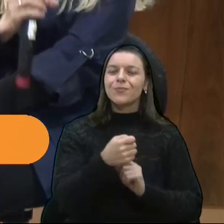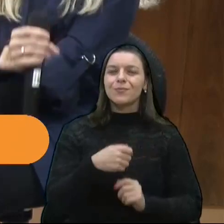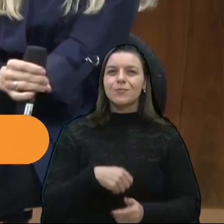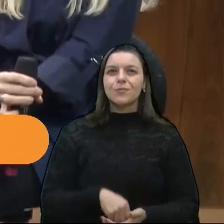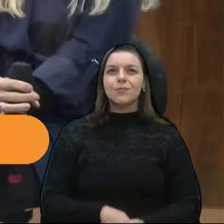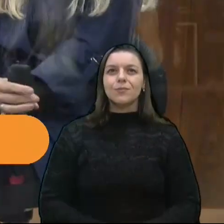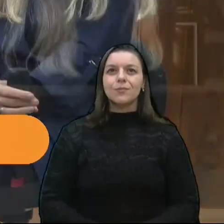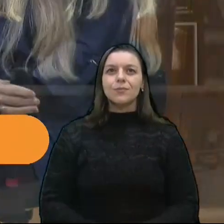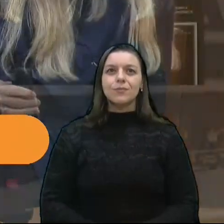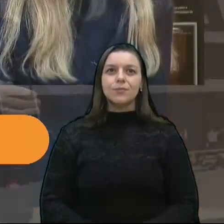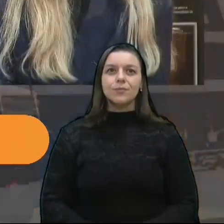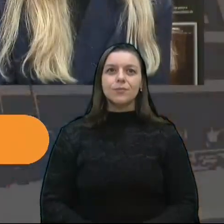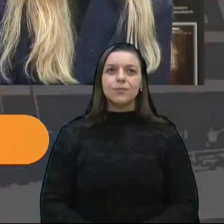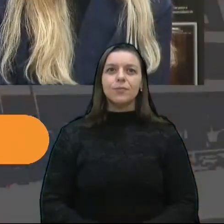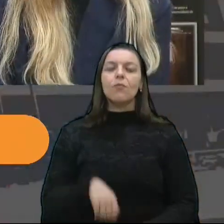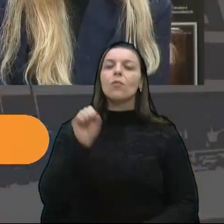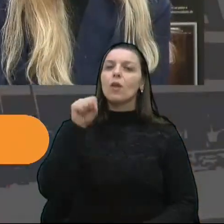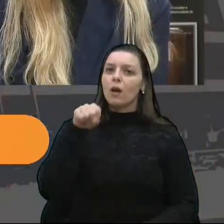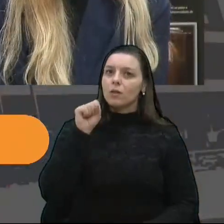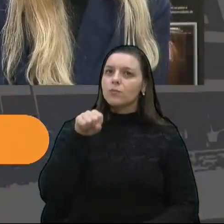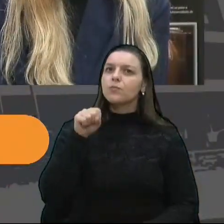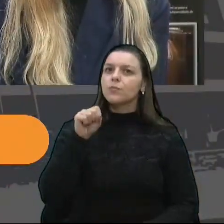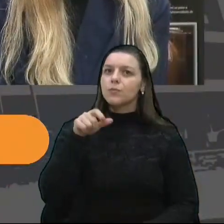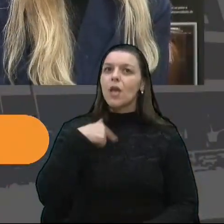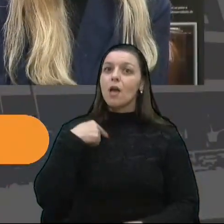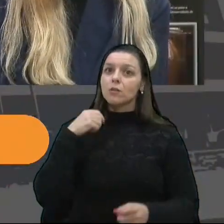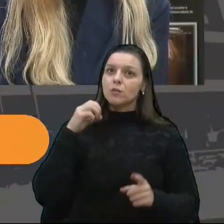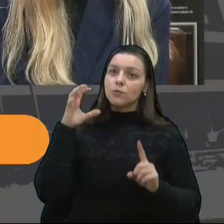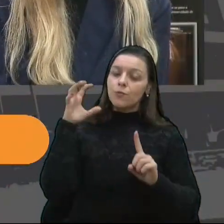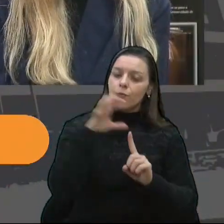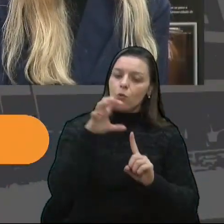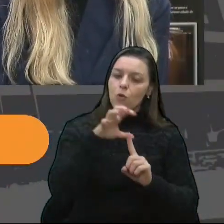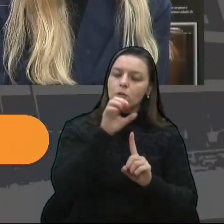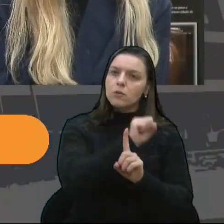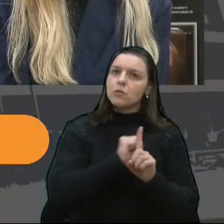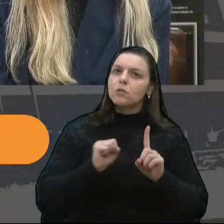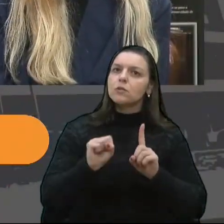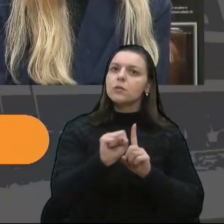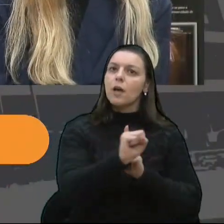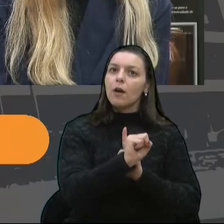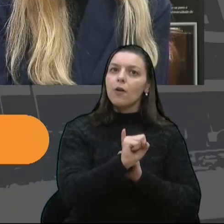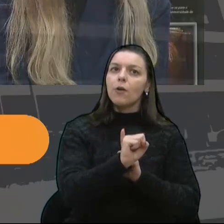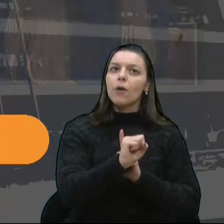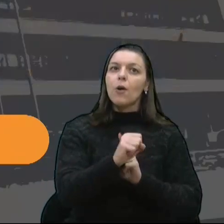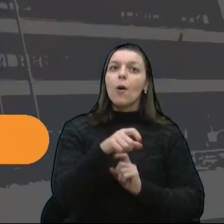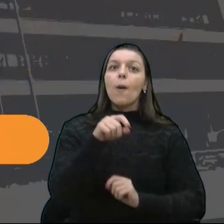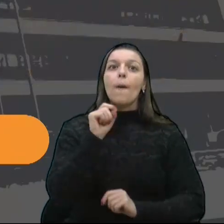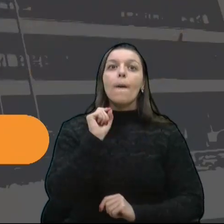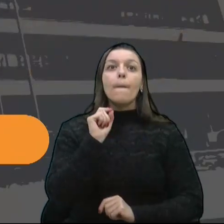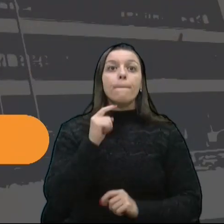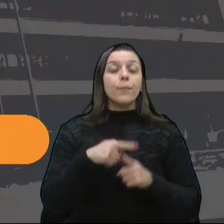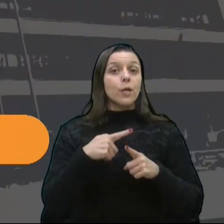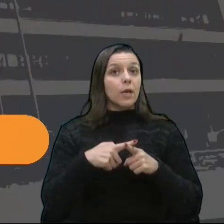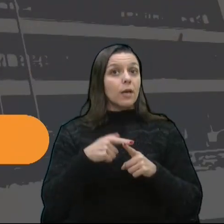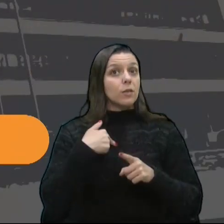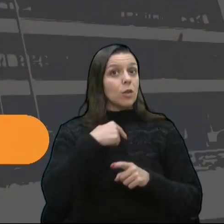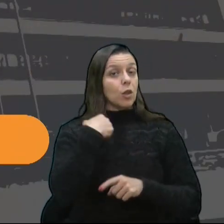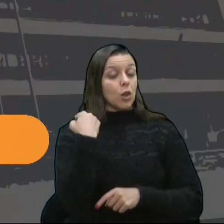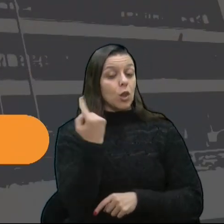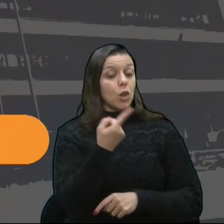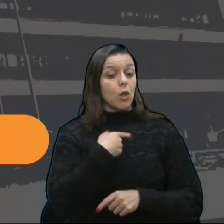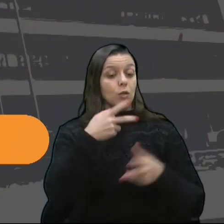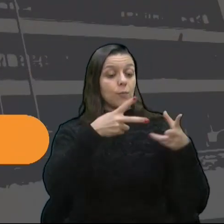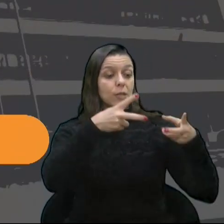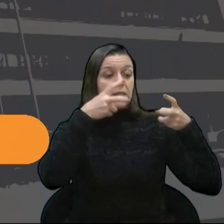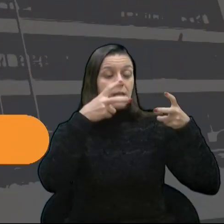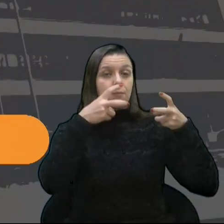letrinhas. Exatamente, é de impacto social, justamente. A gente percebeu muito que eles